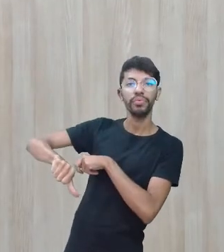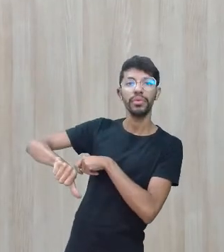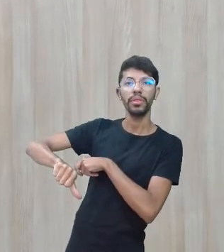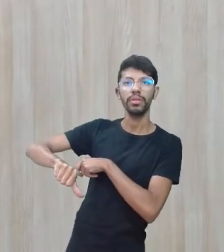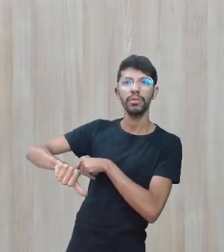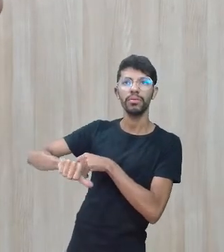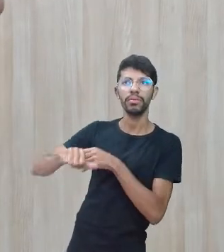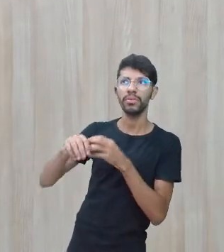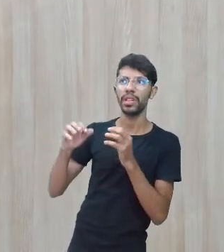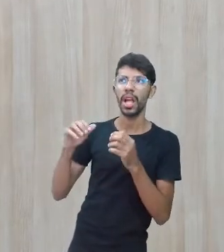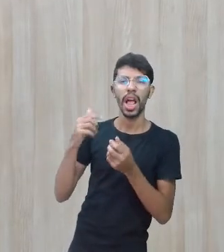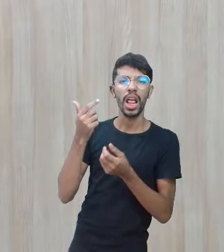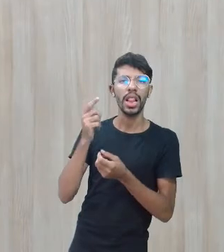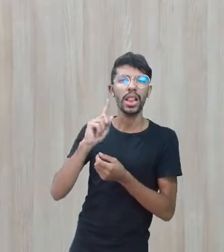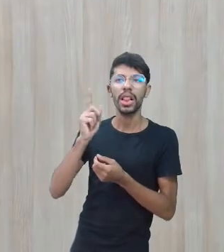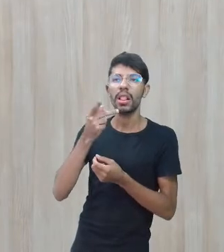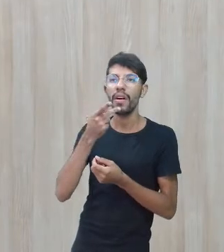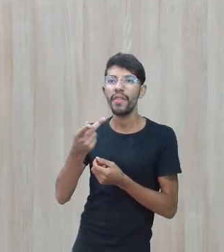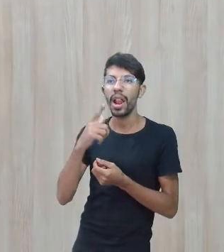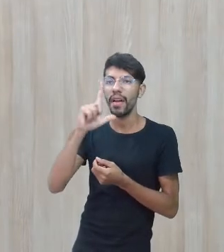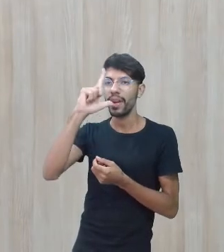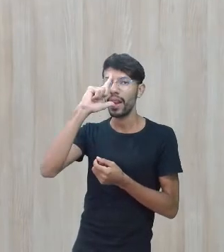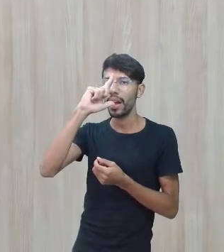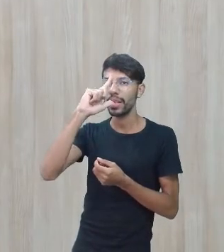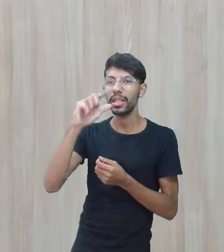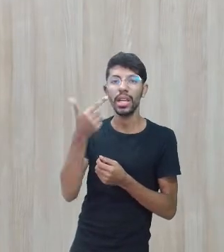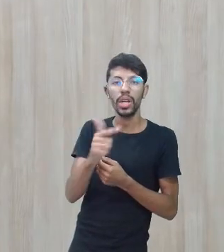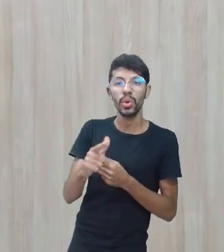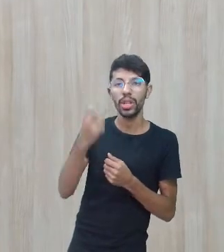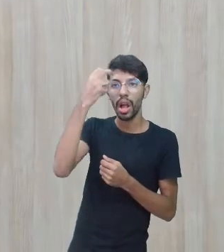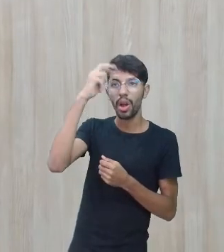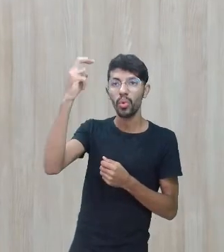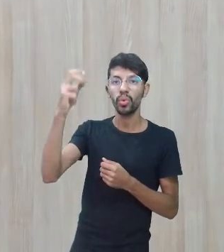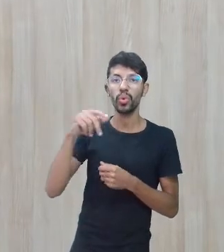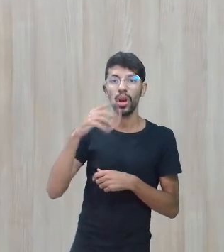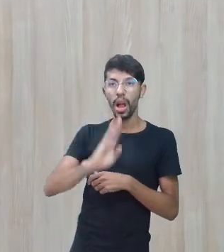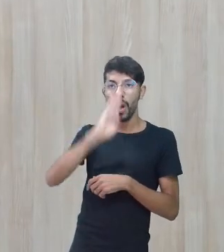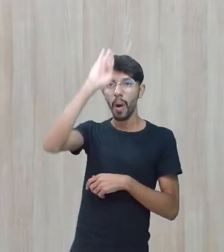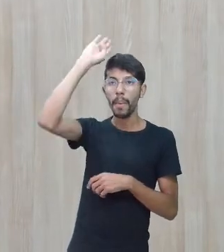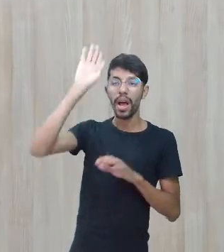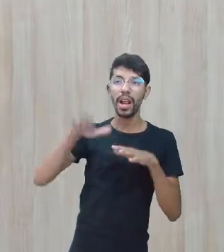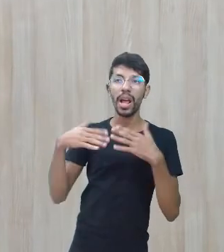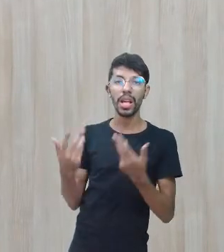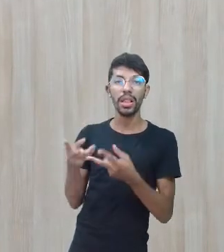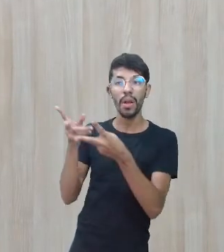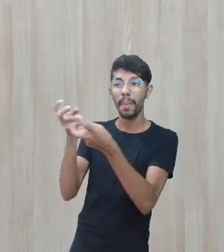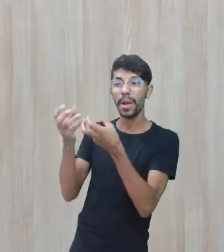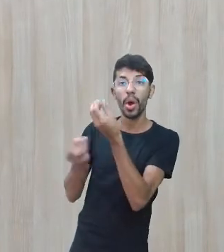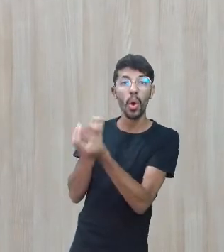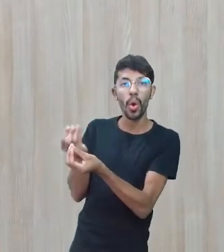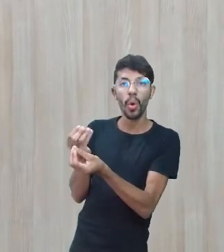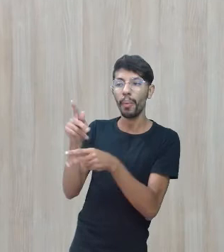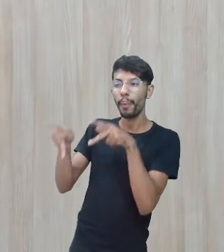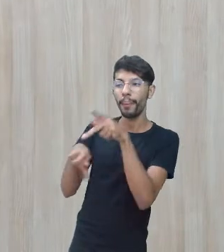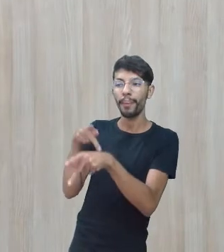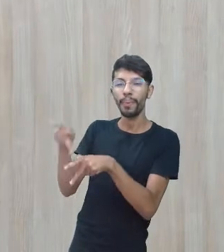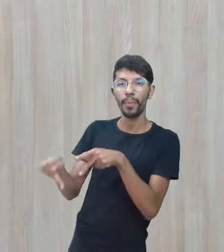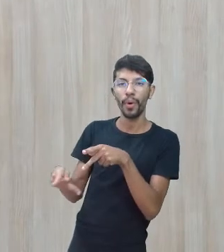não praticavam, não vivenciavam a cultura romana, então por isso eram vistos como povos, né,